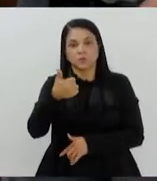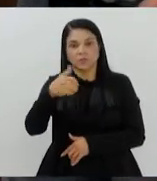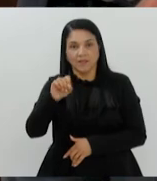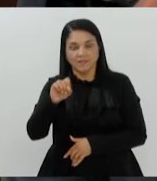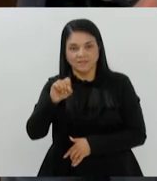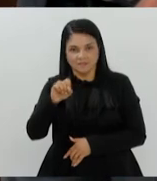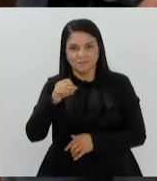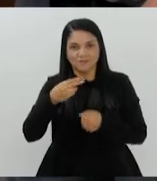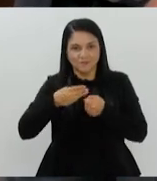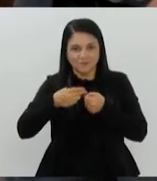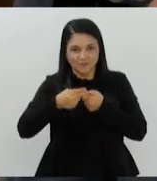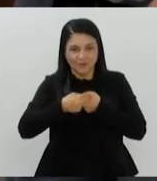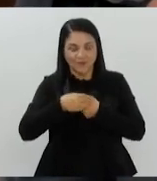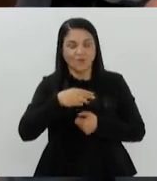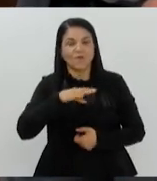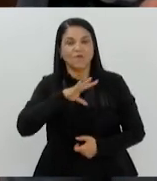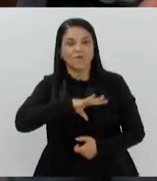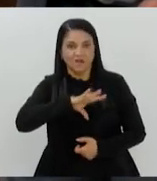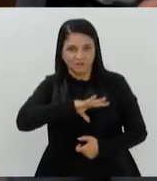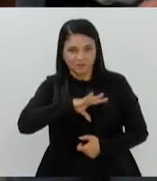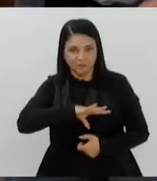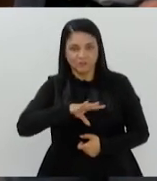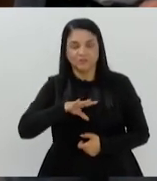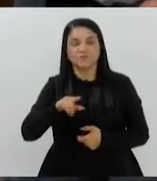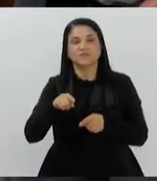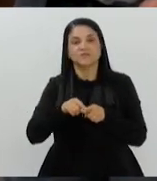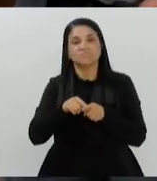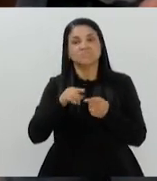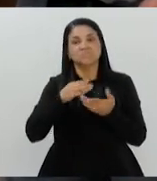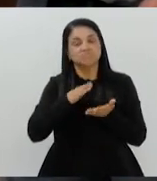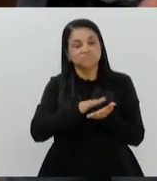Janeiro. Segundo artigo, esta lei entra em vigor na data da sua